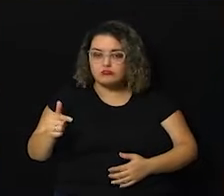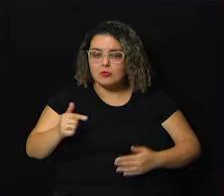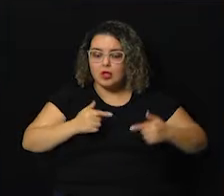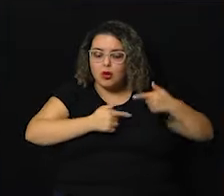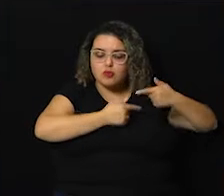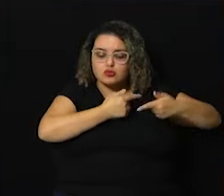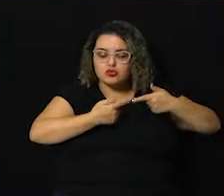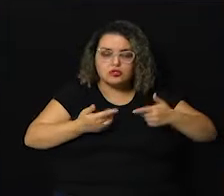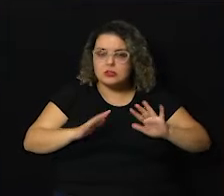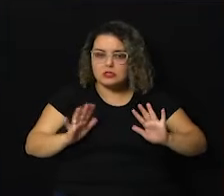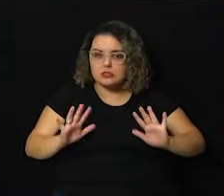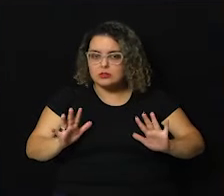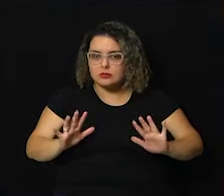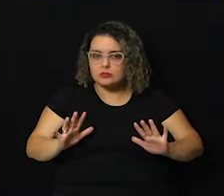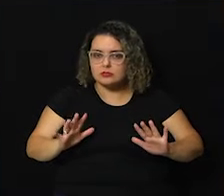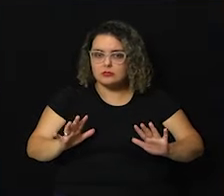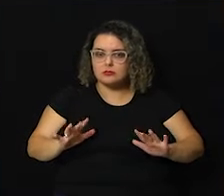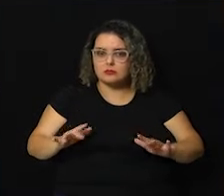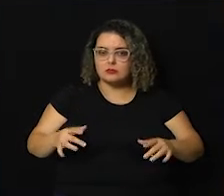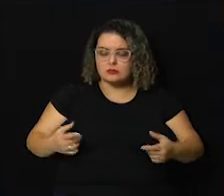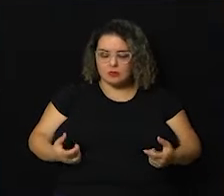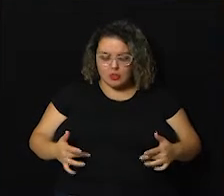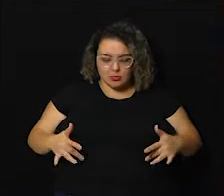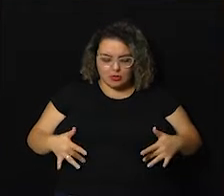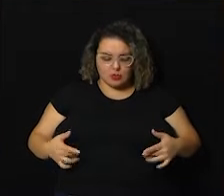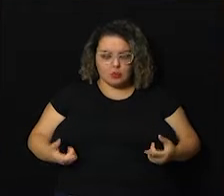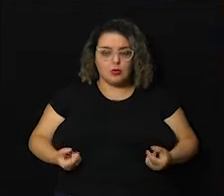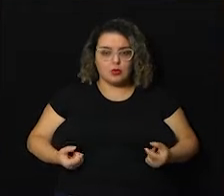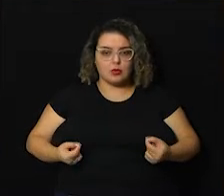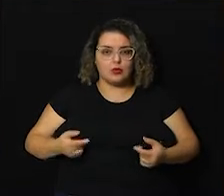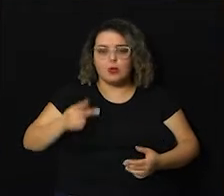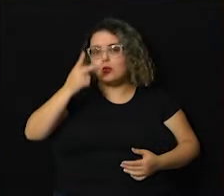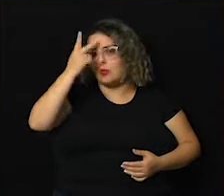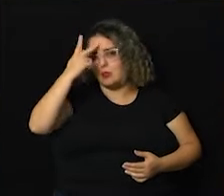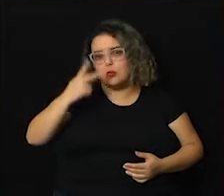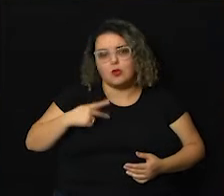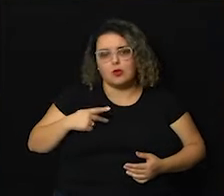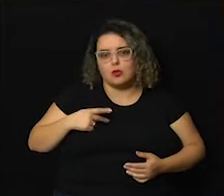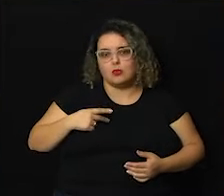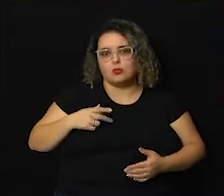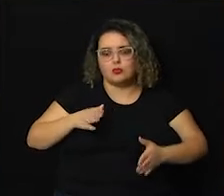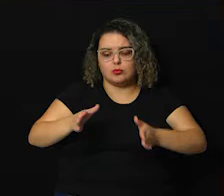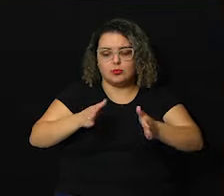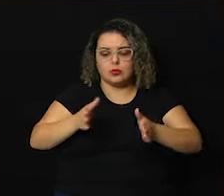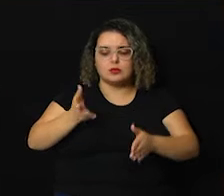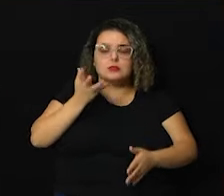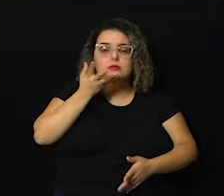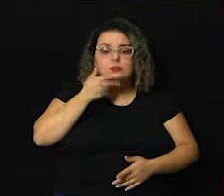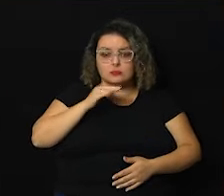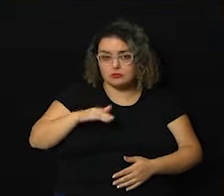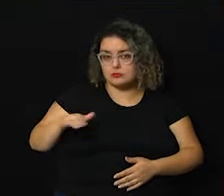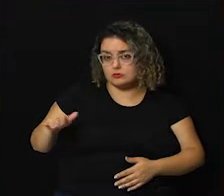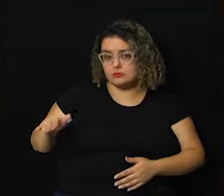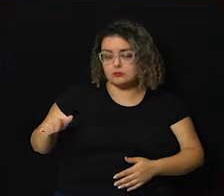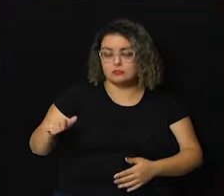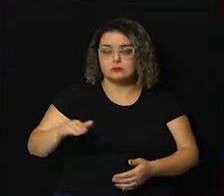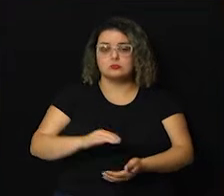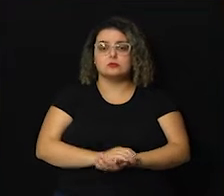ver com hereditariedade. Tá? O tumor de Wilms é um tumor aleatório na criança, na fase da infância, e